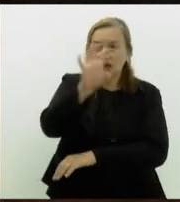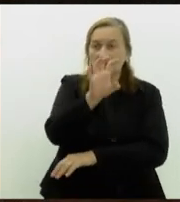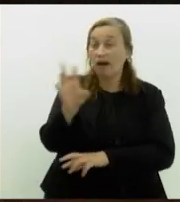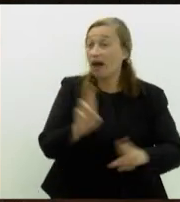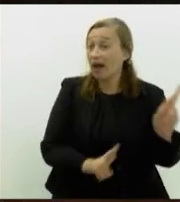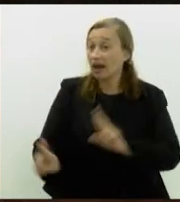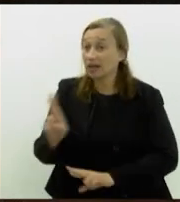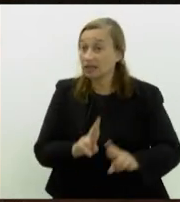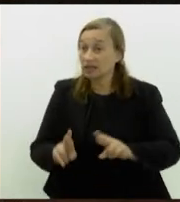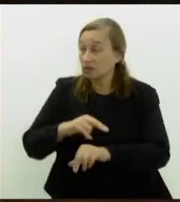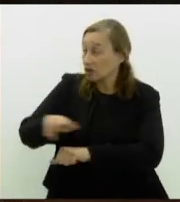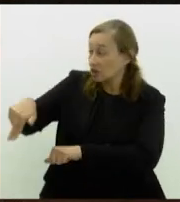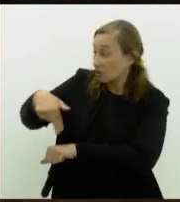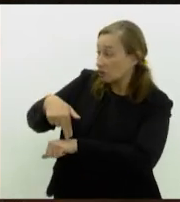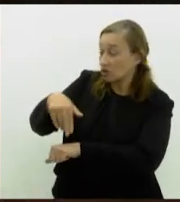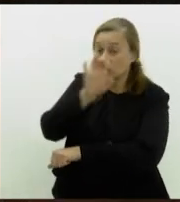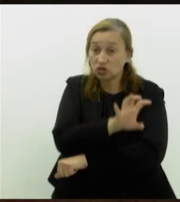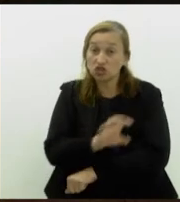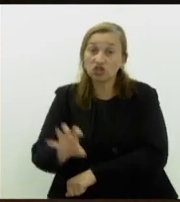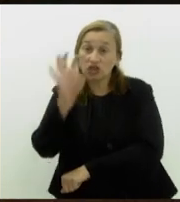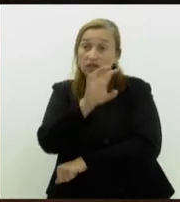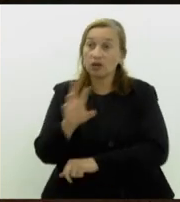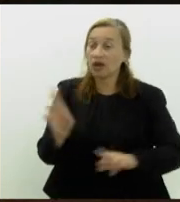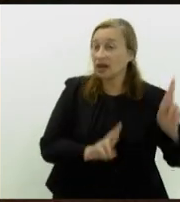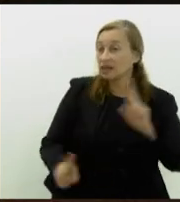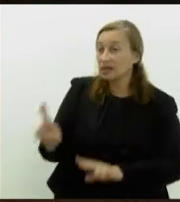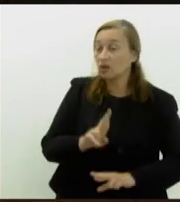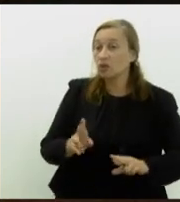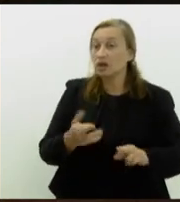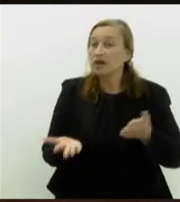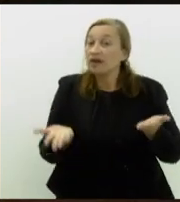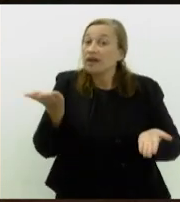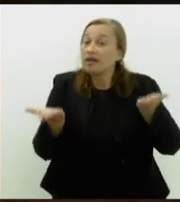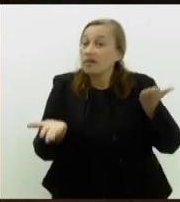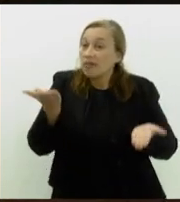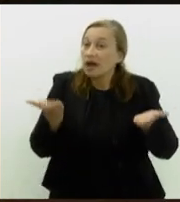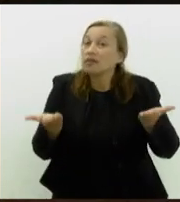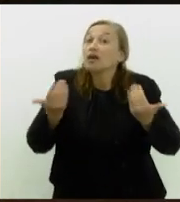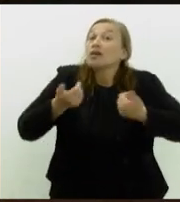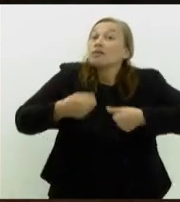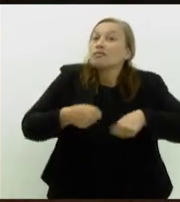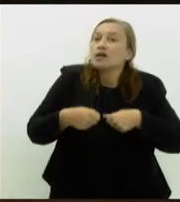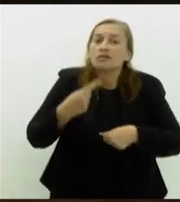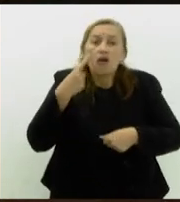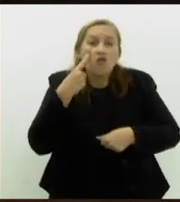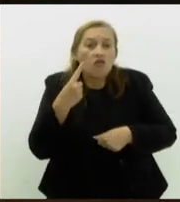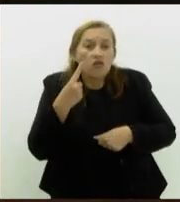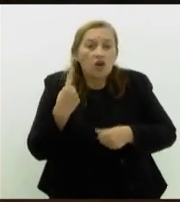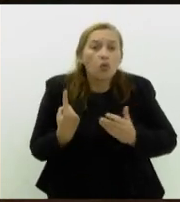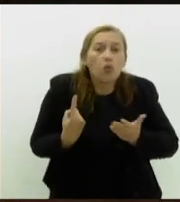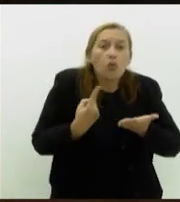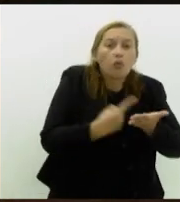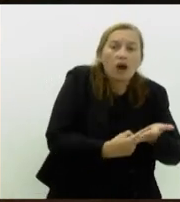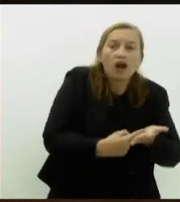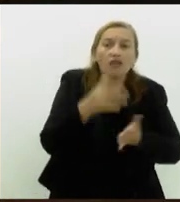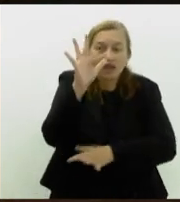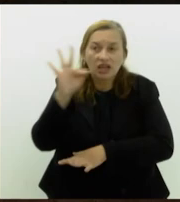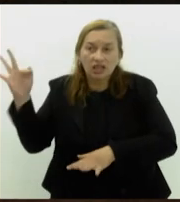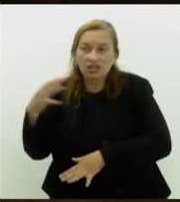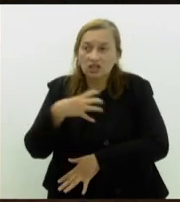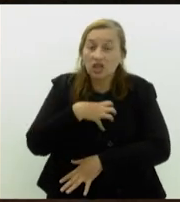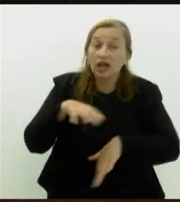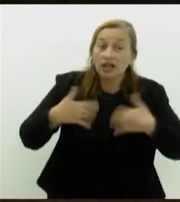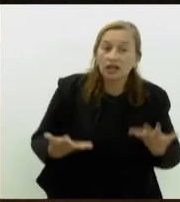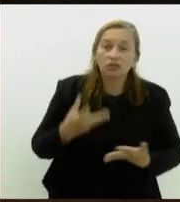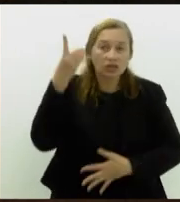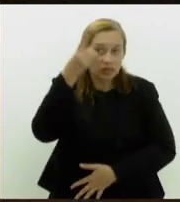relação entre a União com os Estados tem que ser uma relação equilibrada e a gente precisa rever o nosso Pacto Federativo nesse sentido. Então,